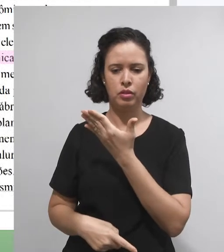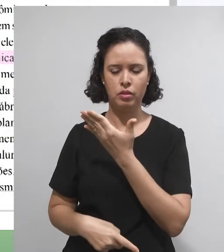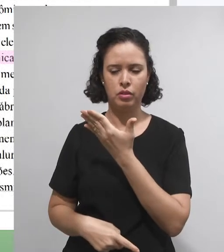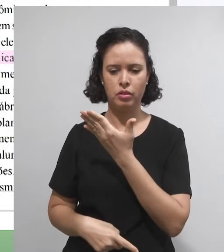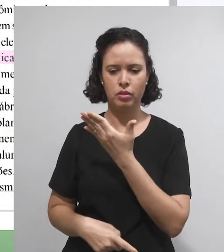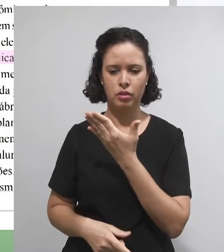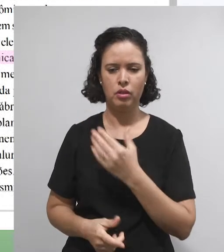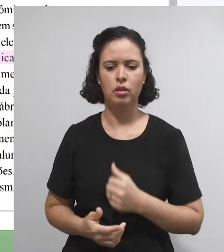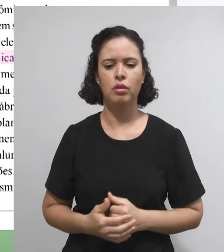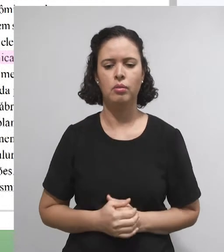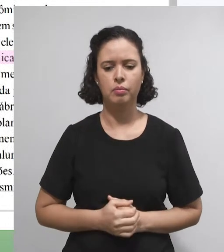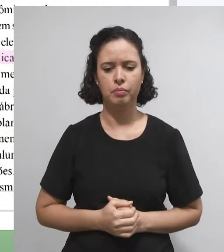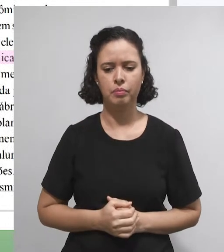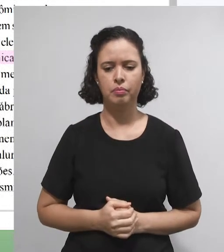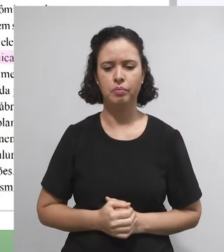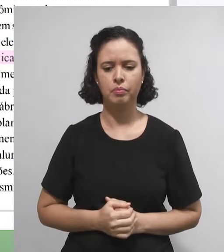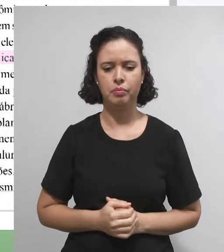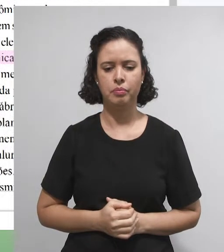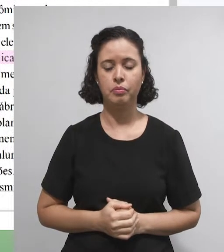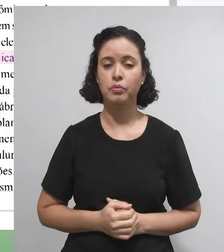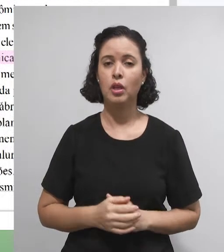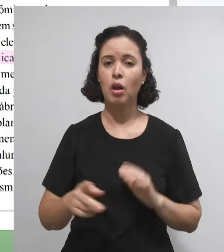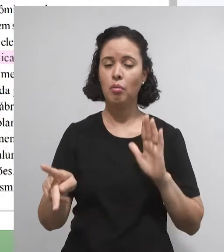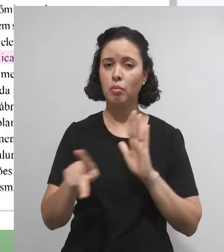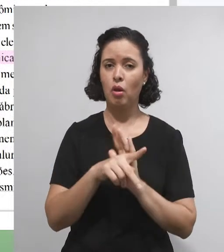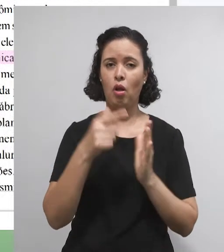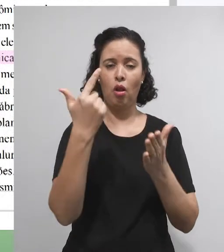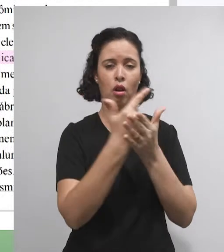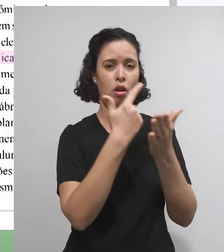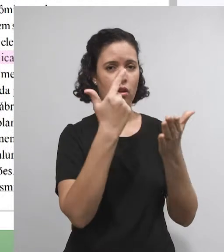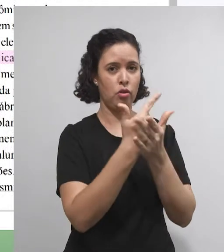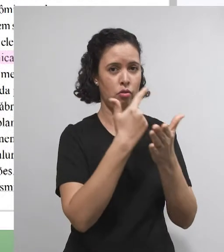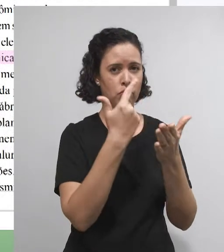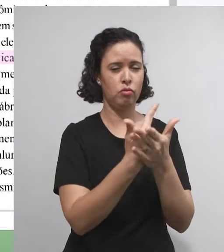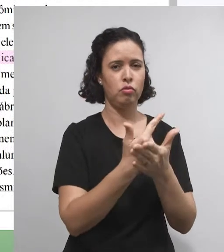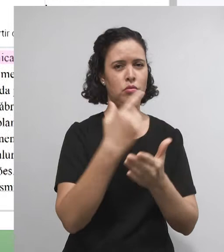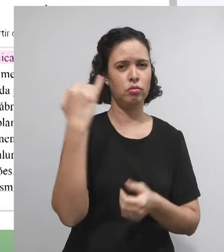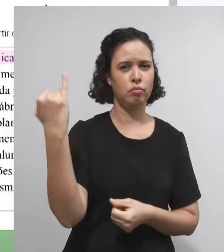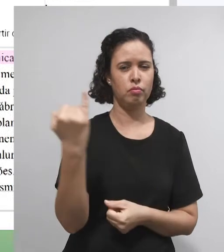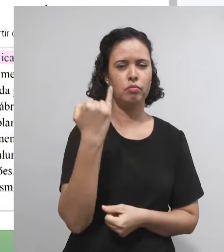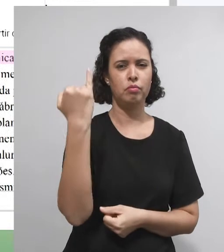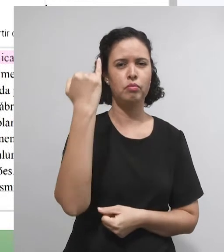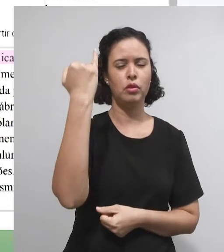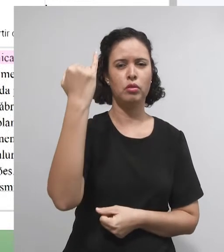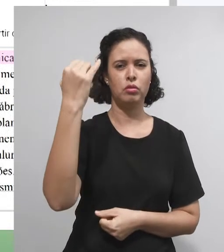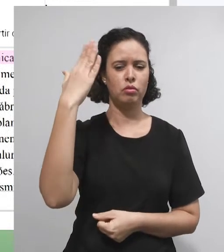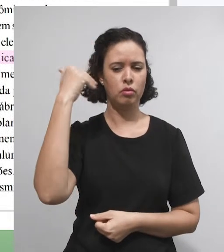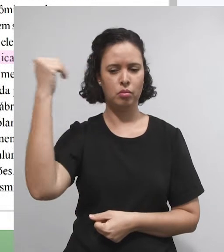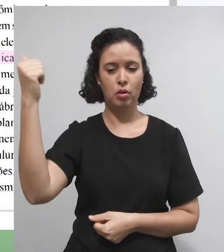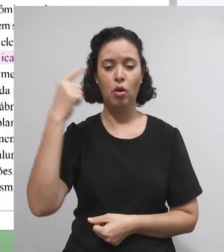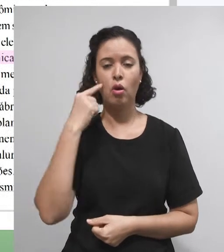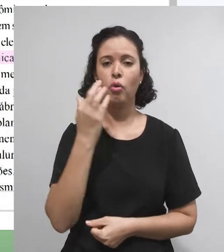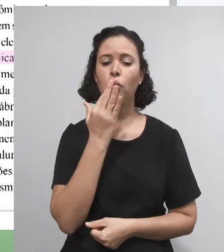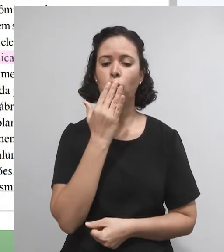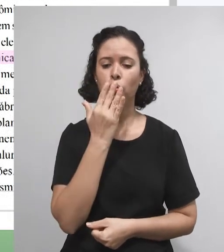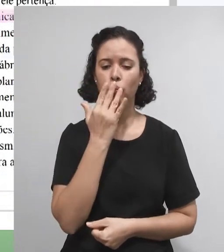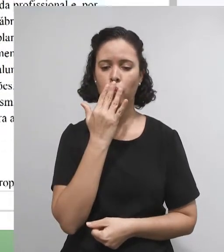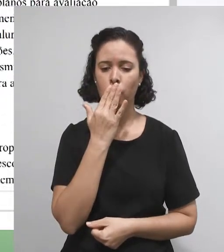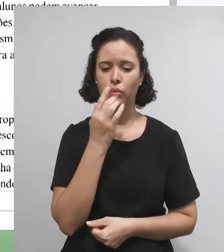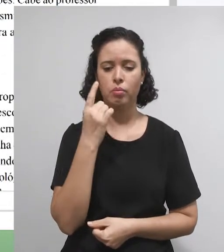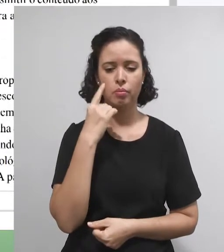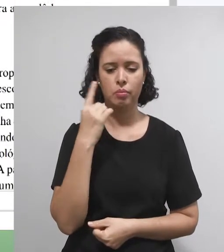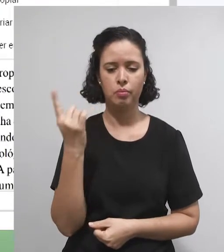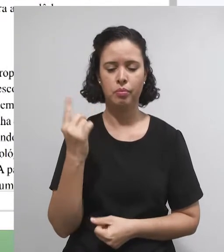escola tradicional humanista pelas obras clássicas literárias. Vamos colocar aqui de outra cor, para